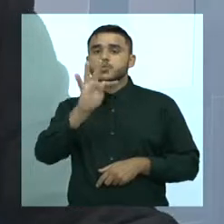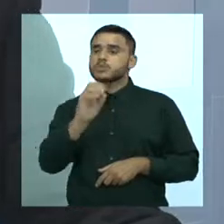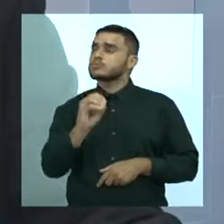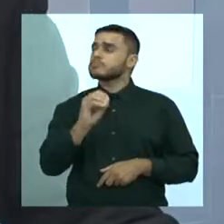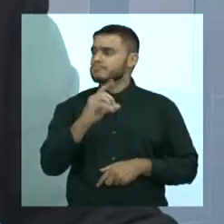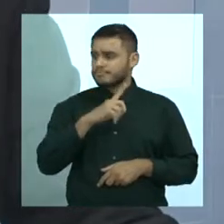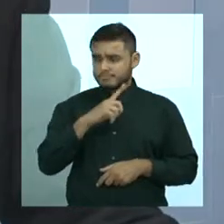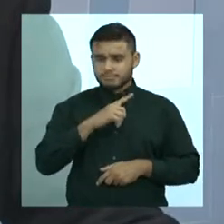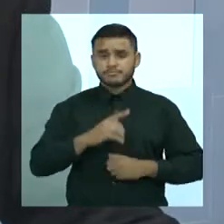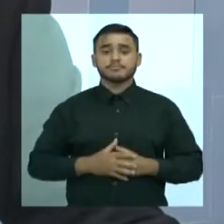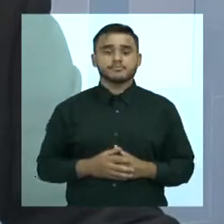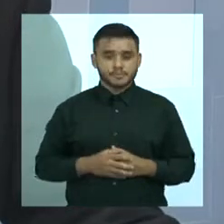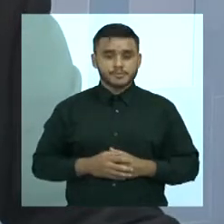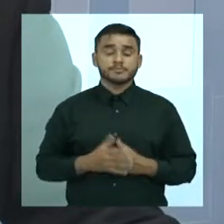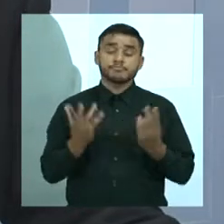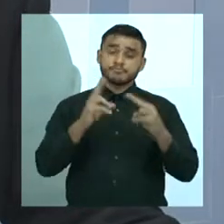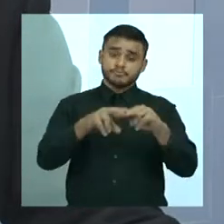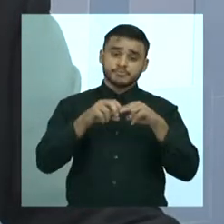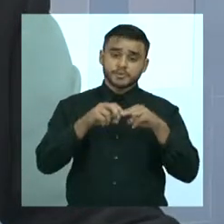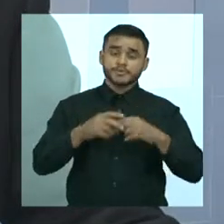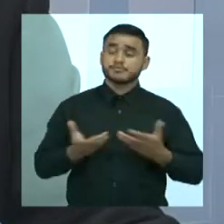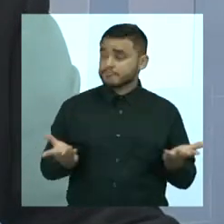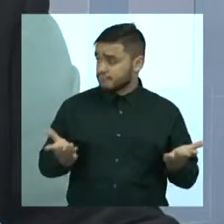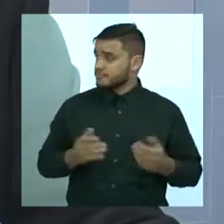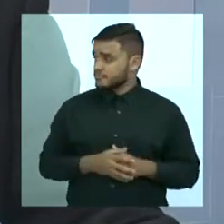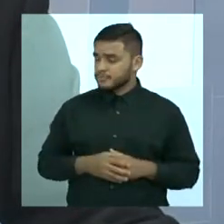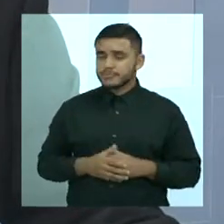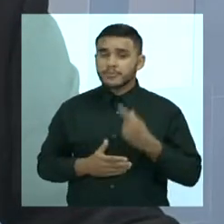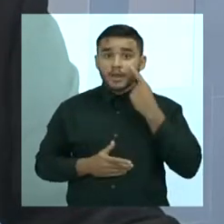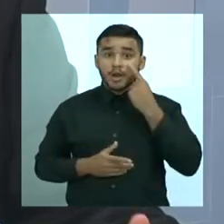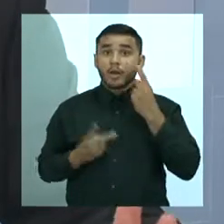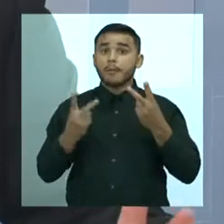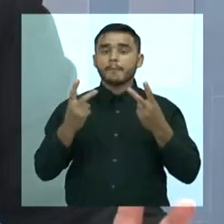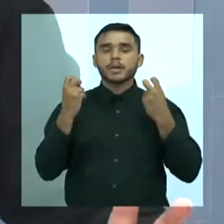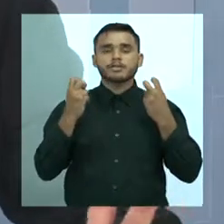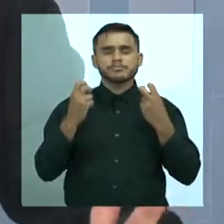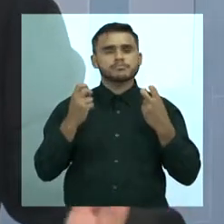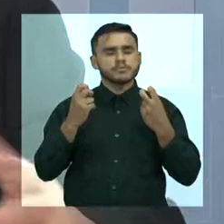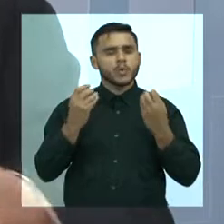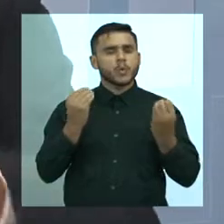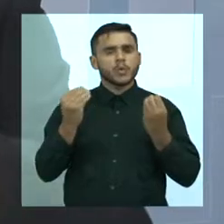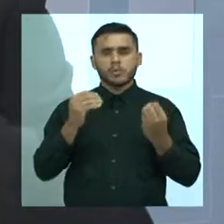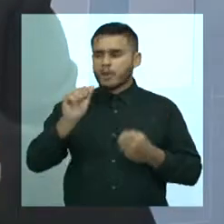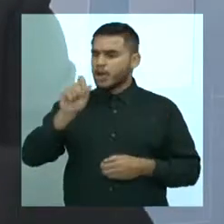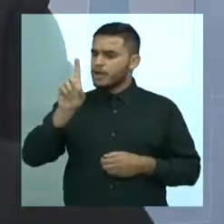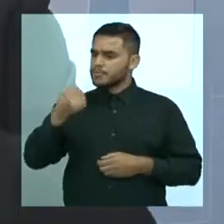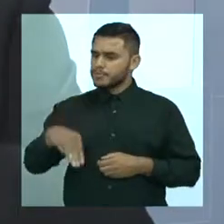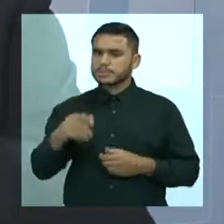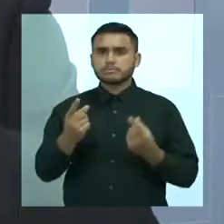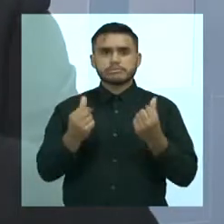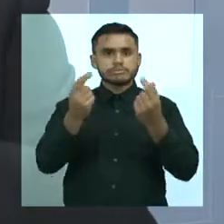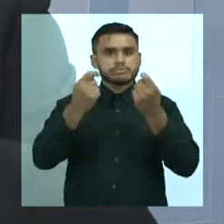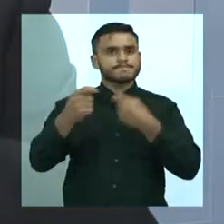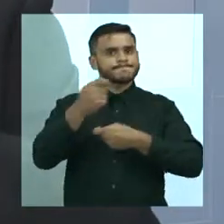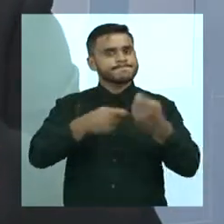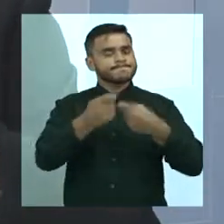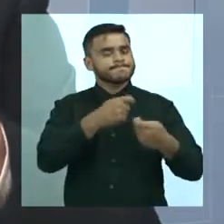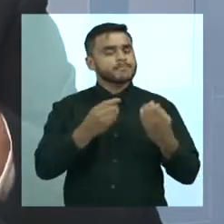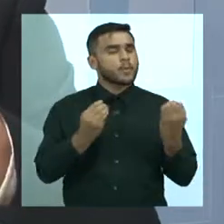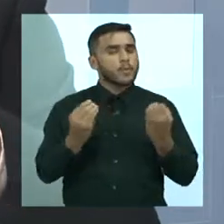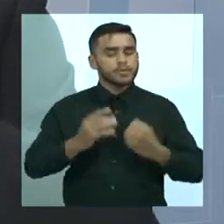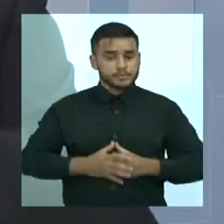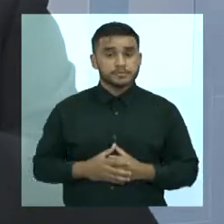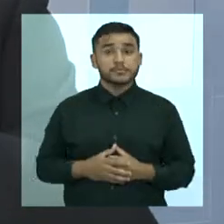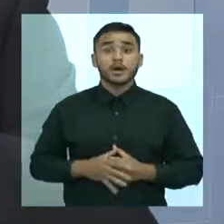casas, né, Paulo? O que é que nós estamos assistindo? Nós estamos assistindo um novo modelo administrativo. O presidente Jair Messias Bolsonaro